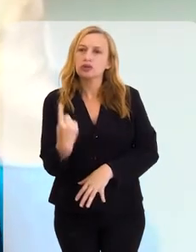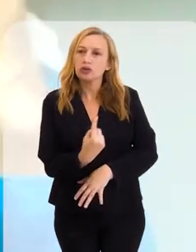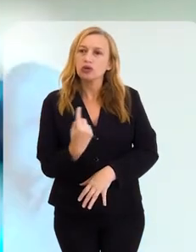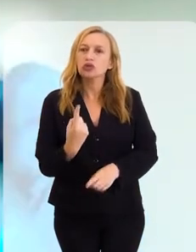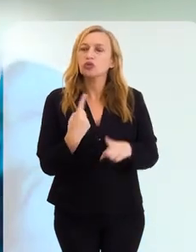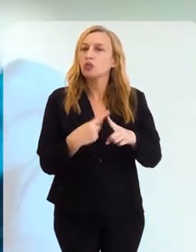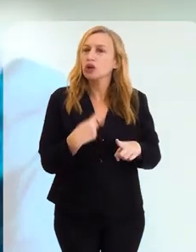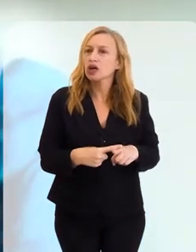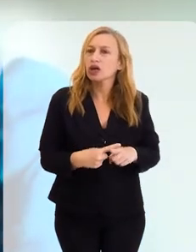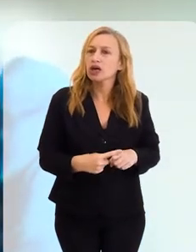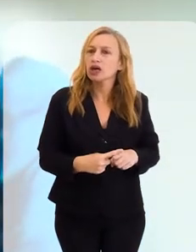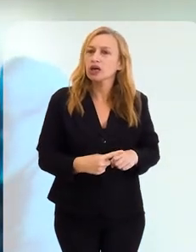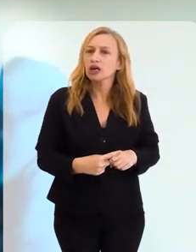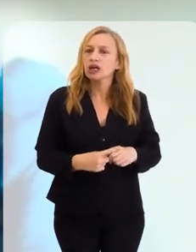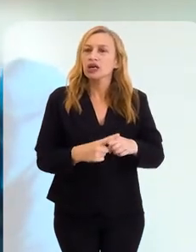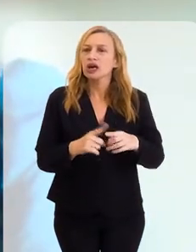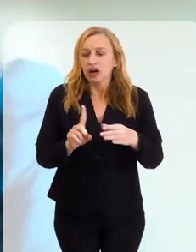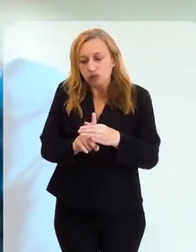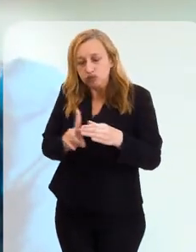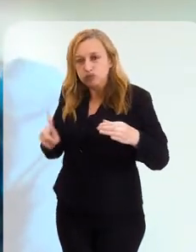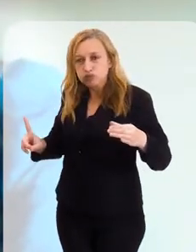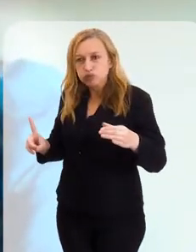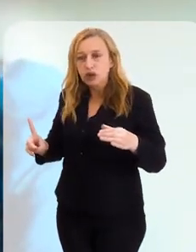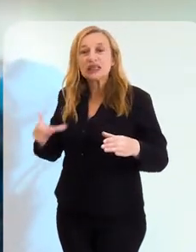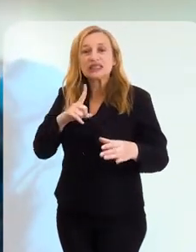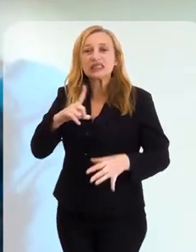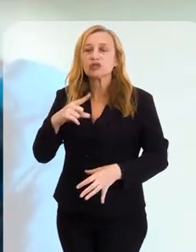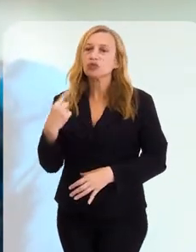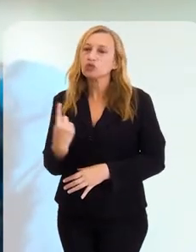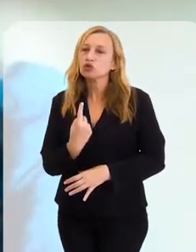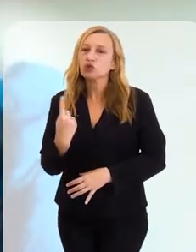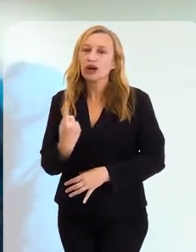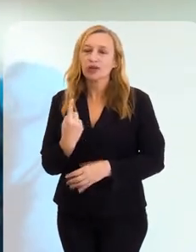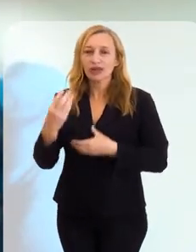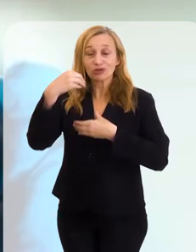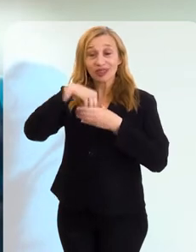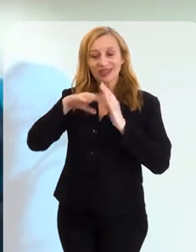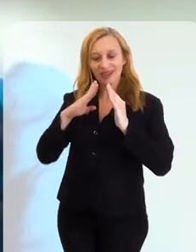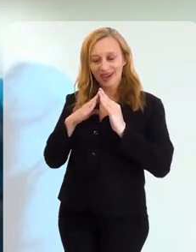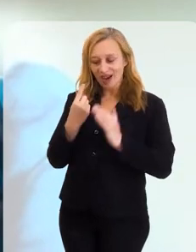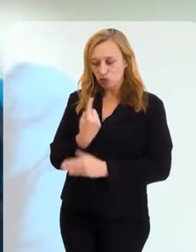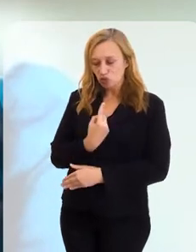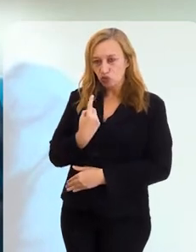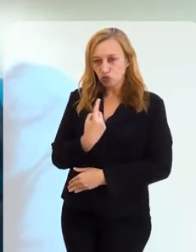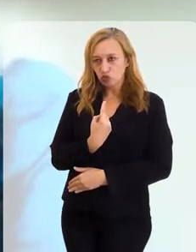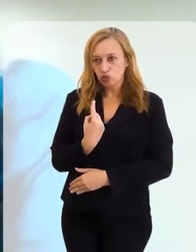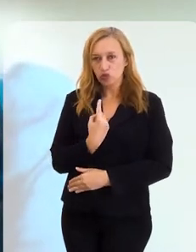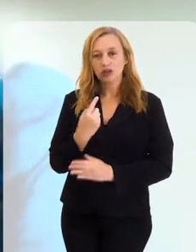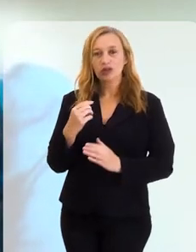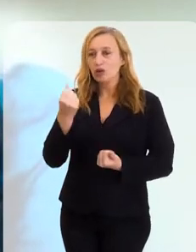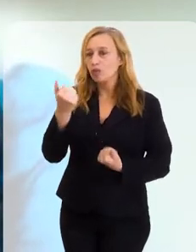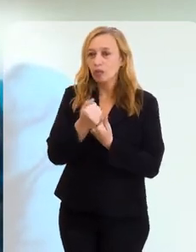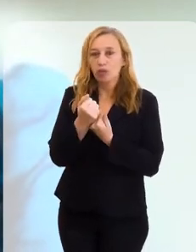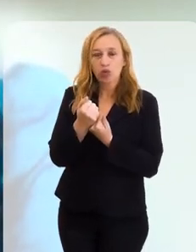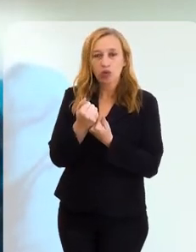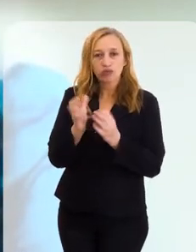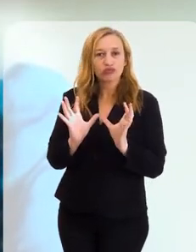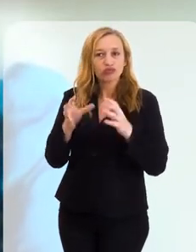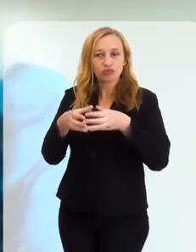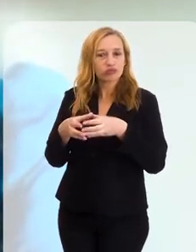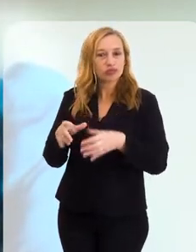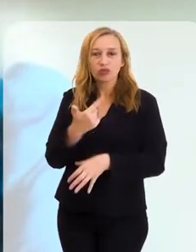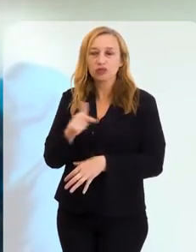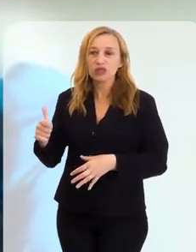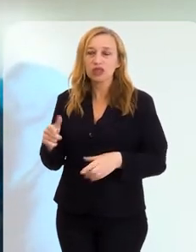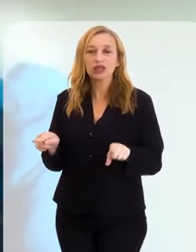detectado inicialmente por nós, porque além do distanciamento social, havia o isolamento social, pessoal desse indivíduo, sem